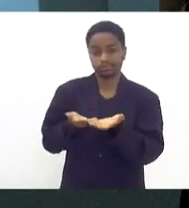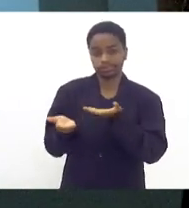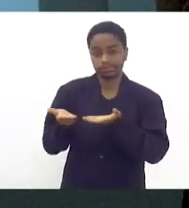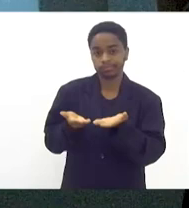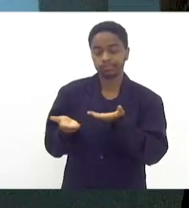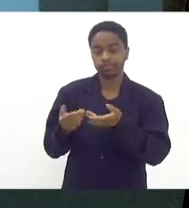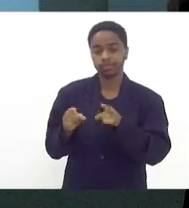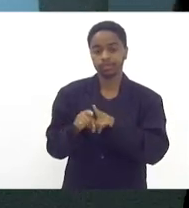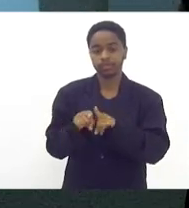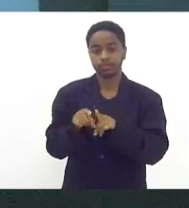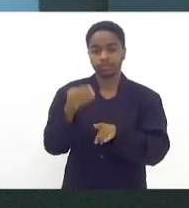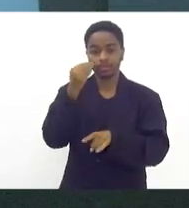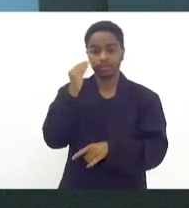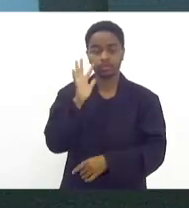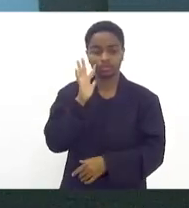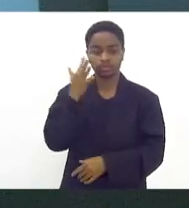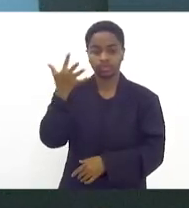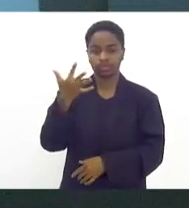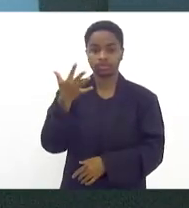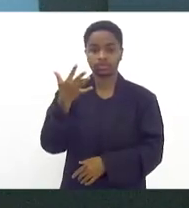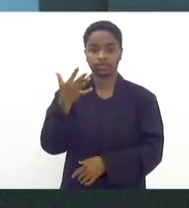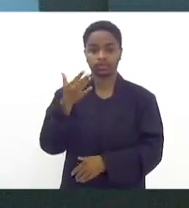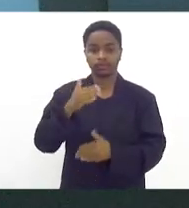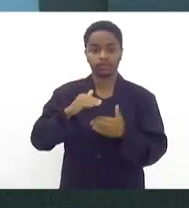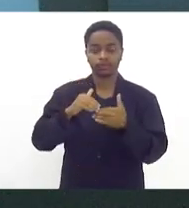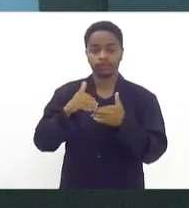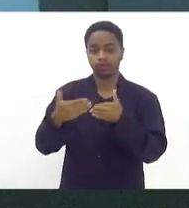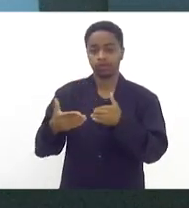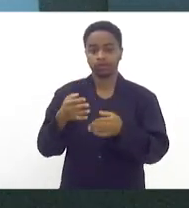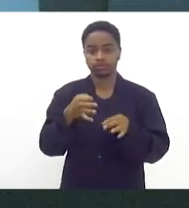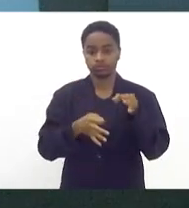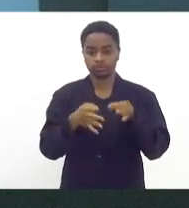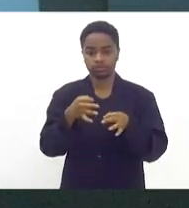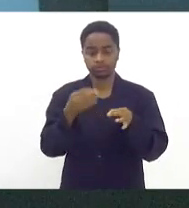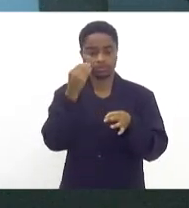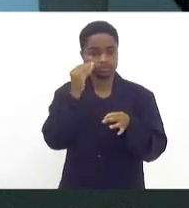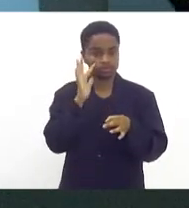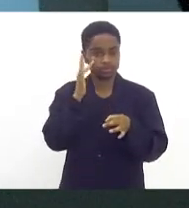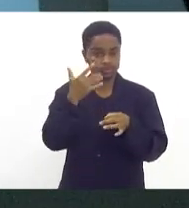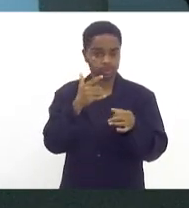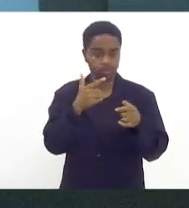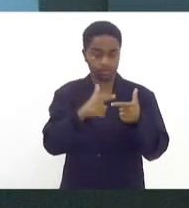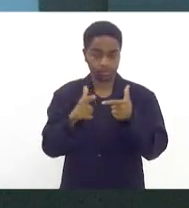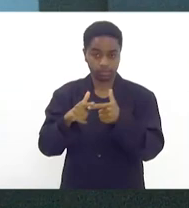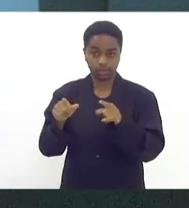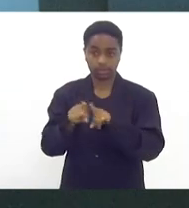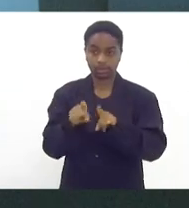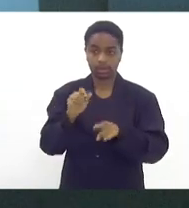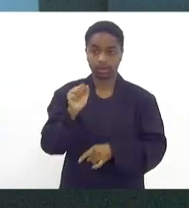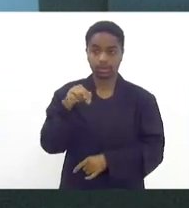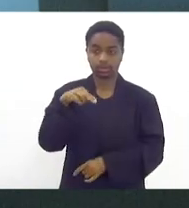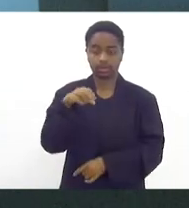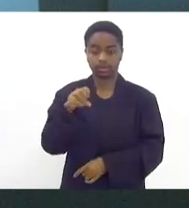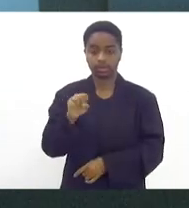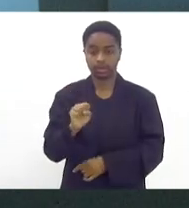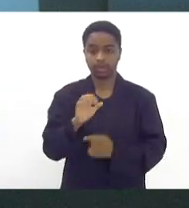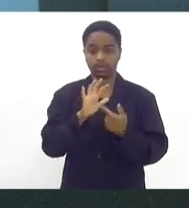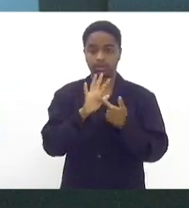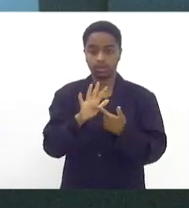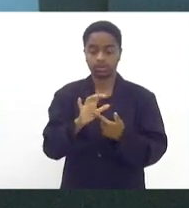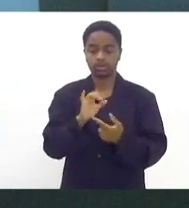de solução extrajudicial de conflitos e a NS destaca o tratamento